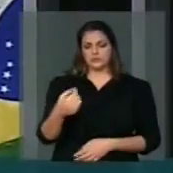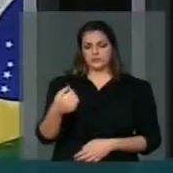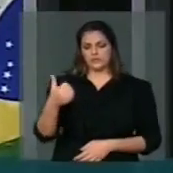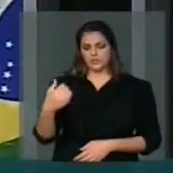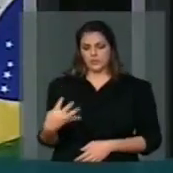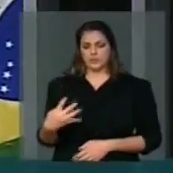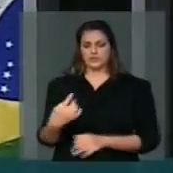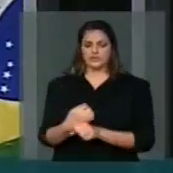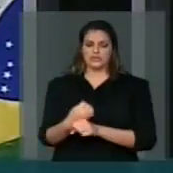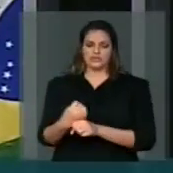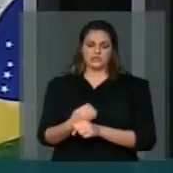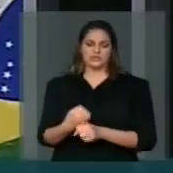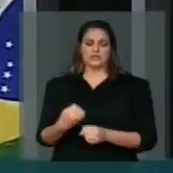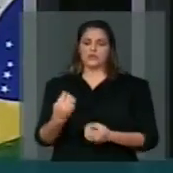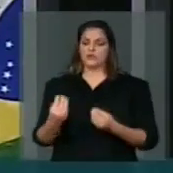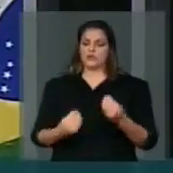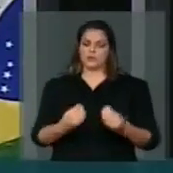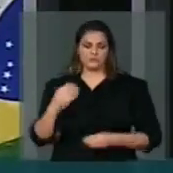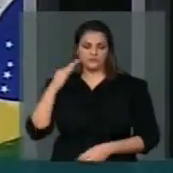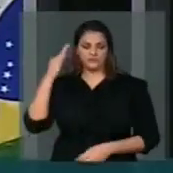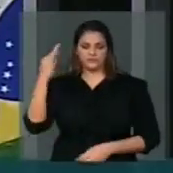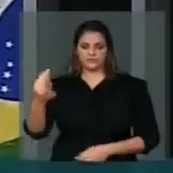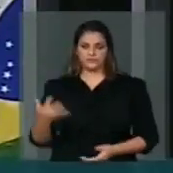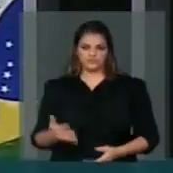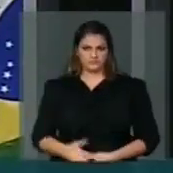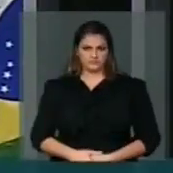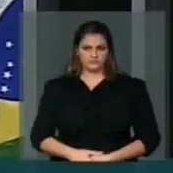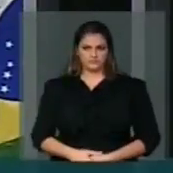2014. Onde é, meu Deus do céu, que nós vamos parar?